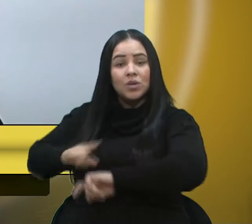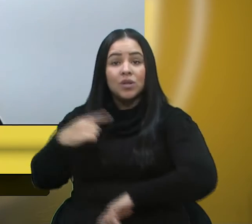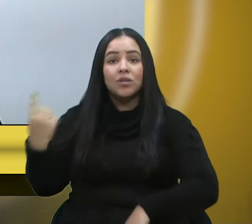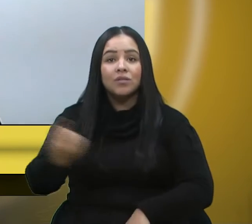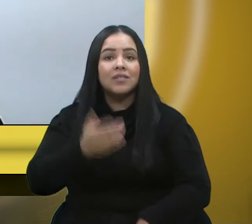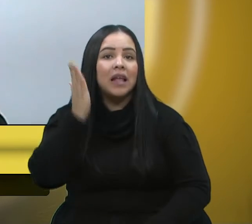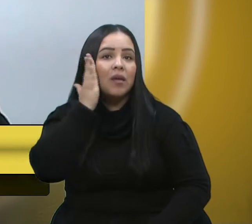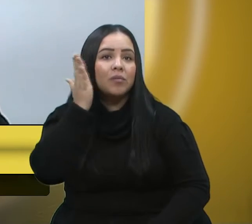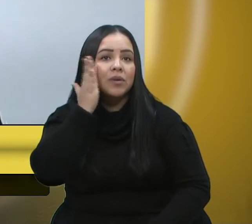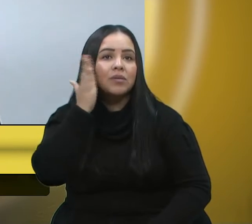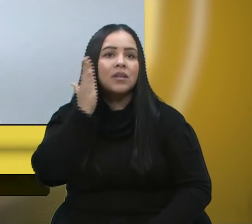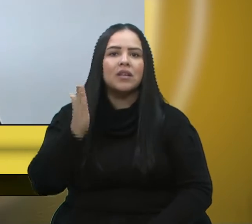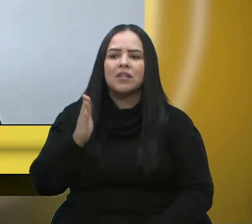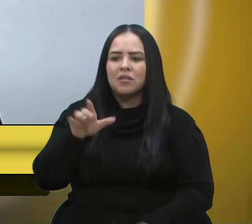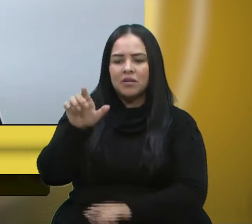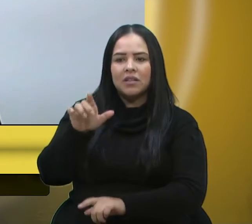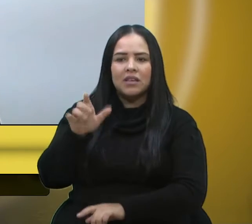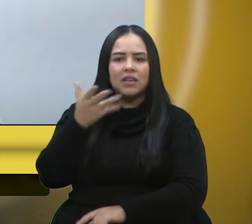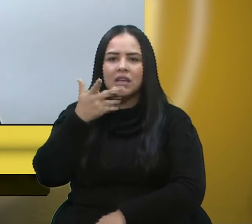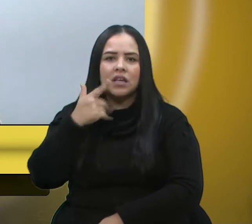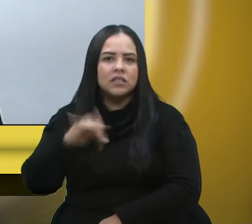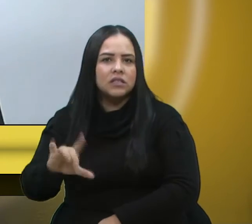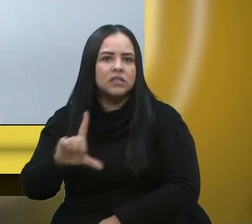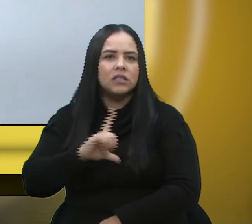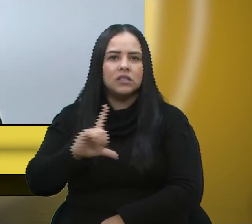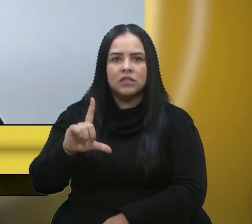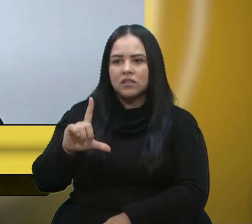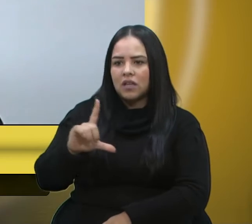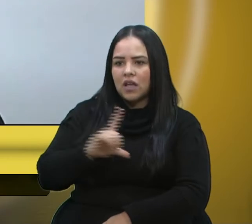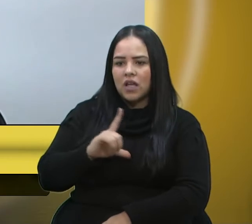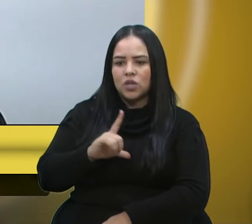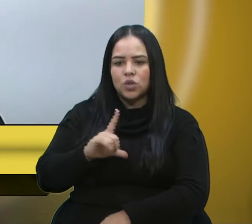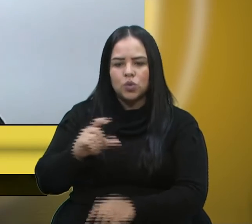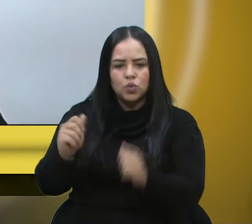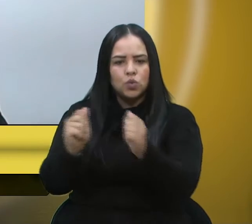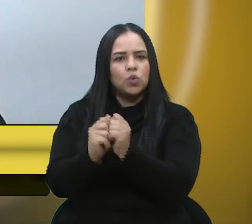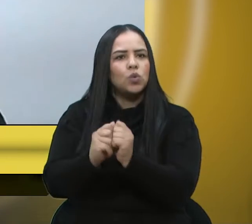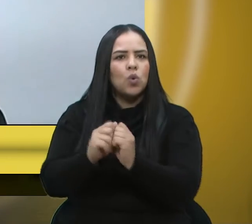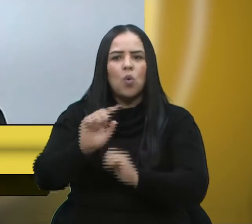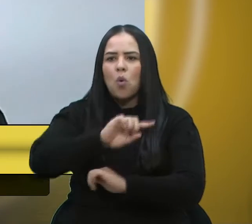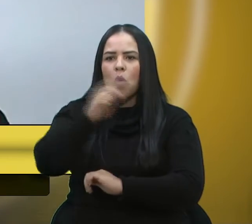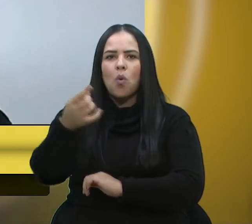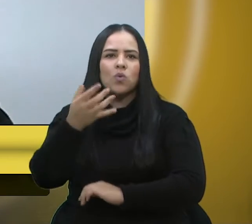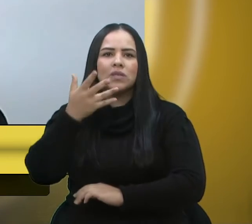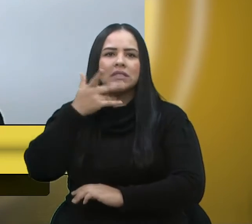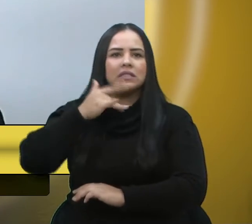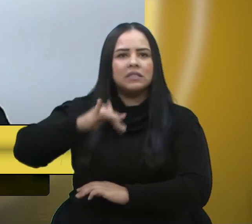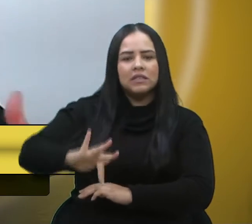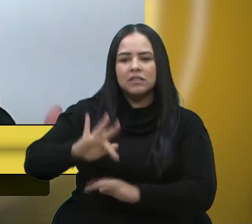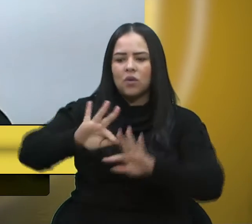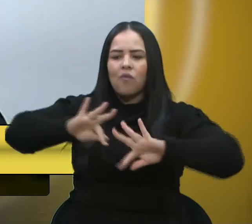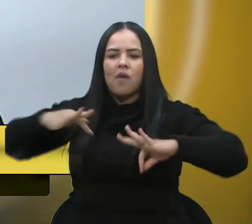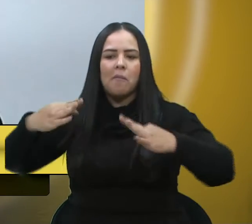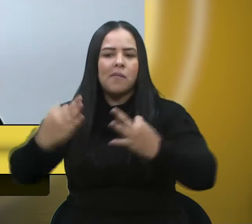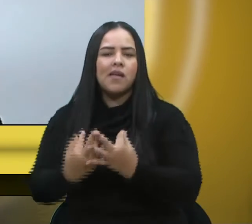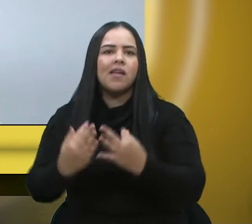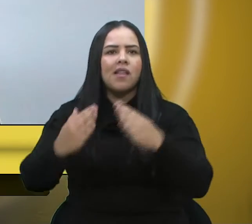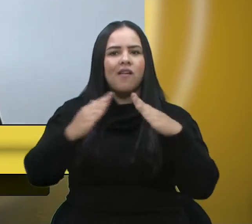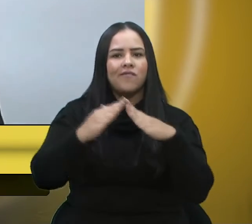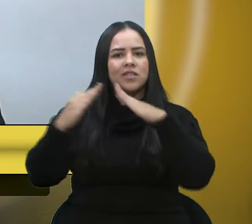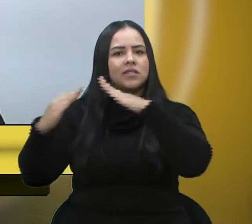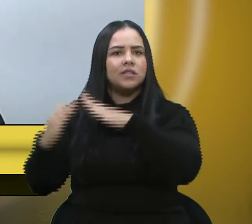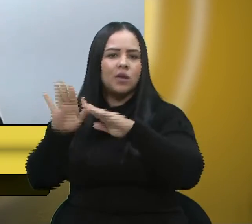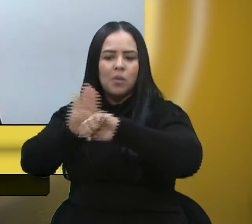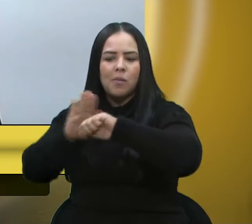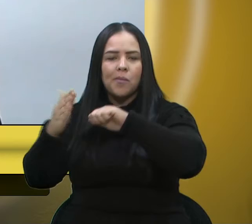crianças convivem no dia a dia com outras crianças, com os familiares, com os vizinhos, no bairro, enfim.